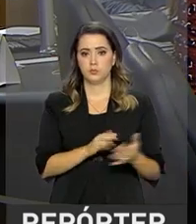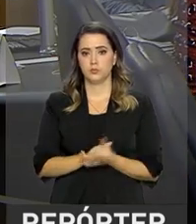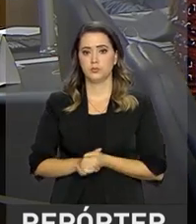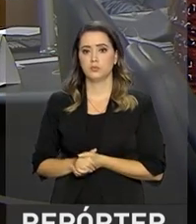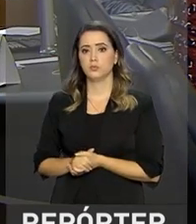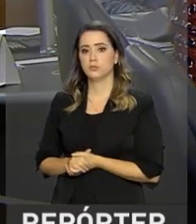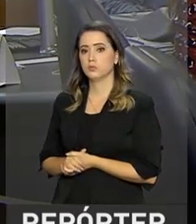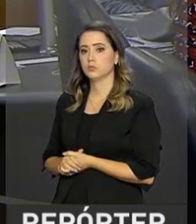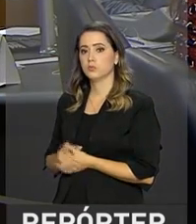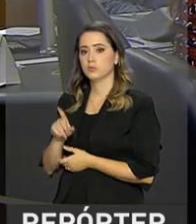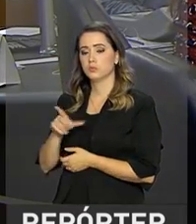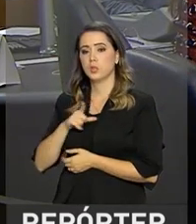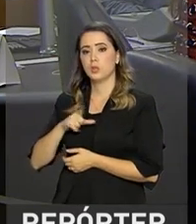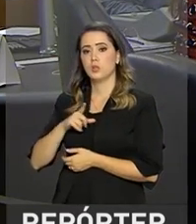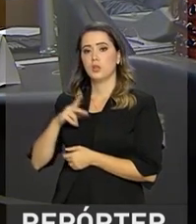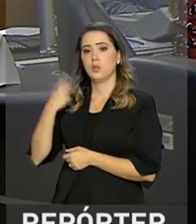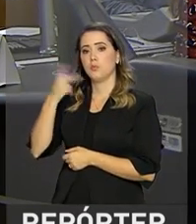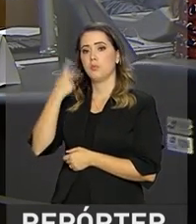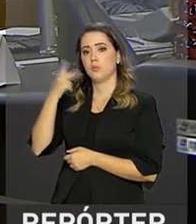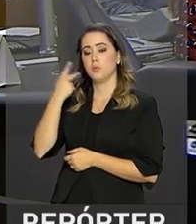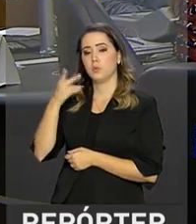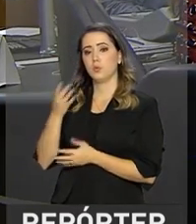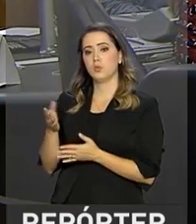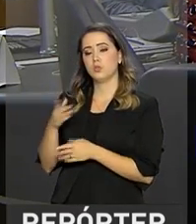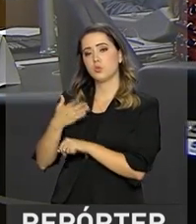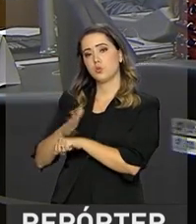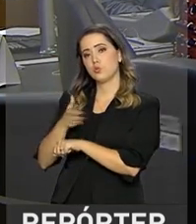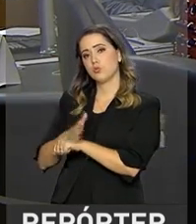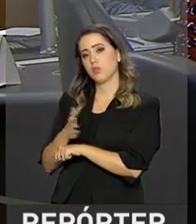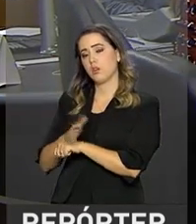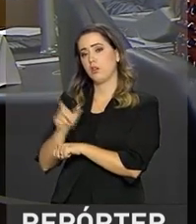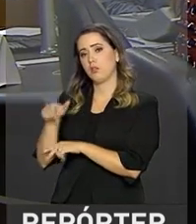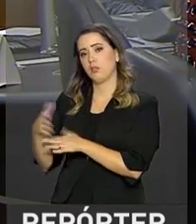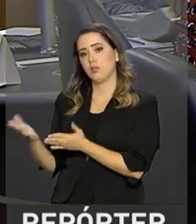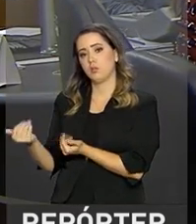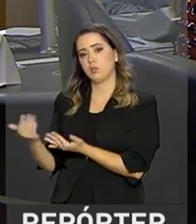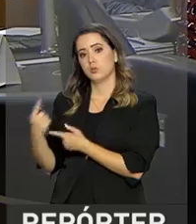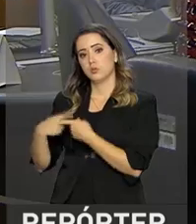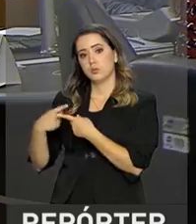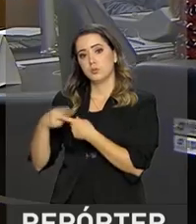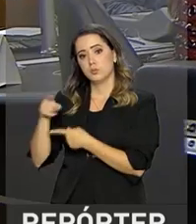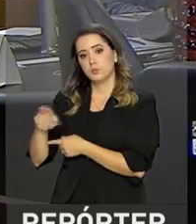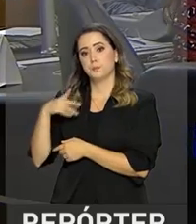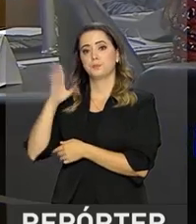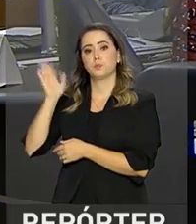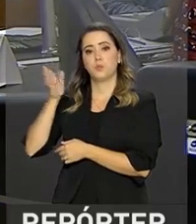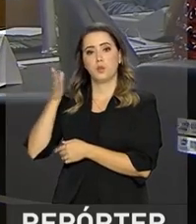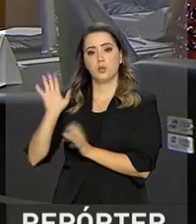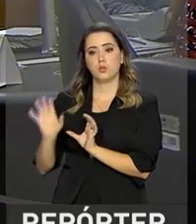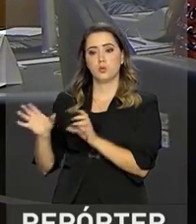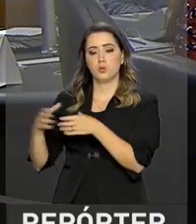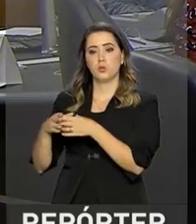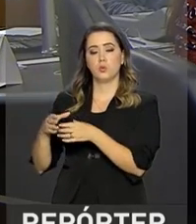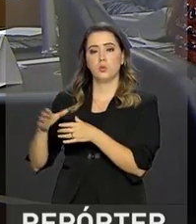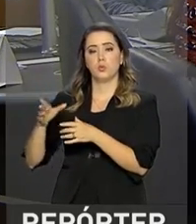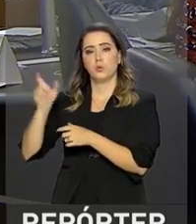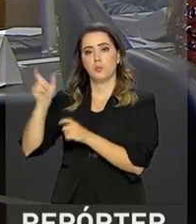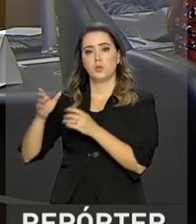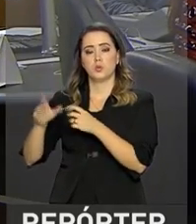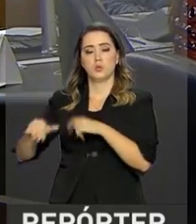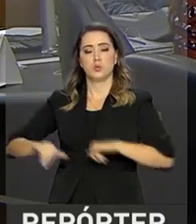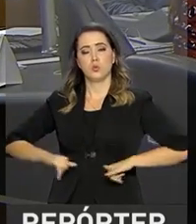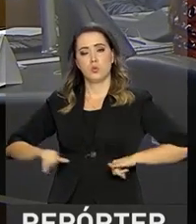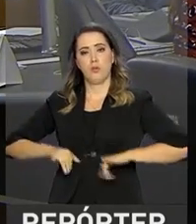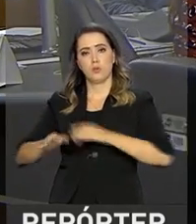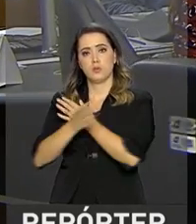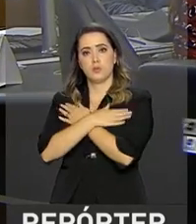dessas ações temos alguma política para capacitar a juventude já que essa historicamente é a classe de pessoas que mais sofre com o desemprego no país